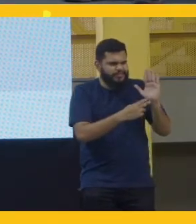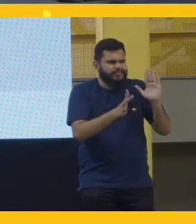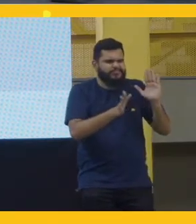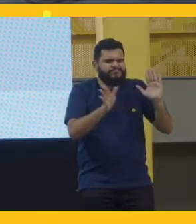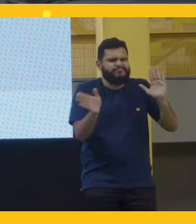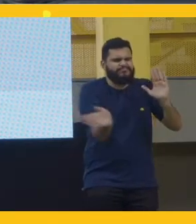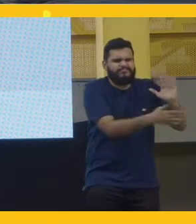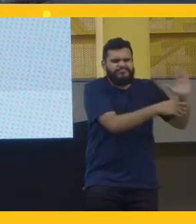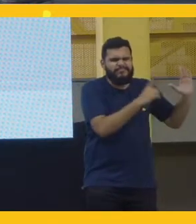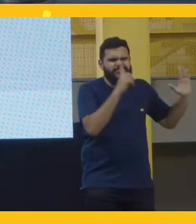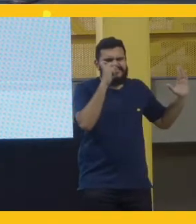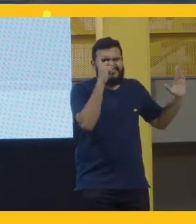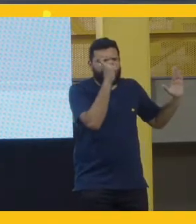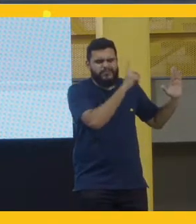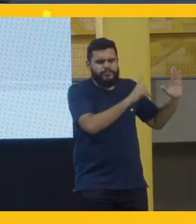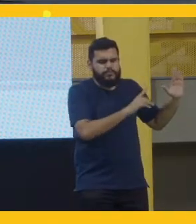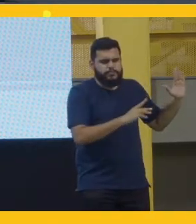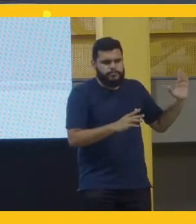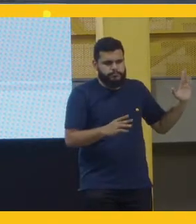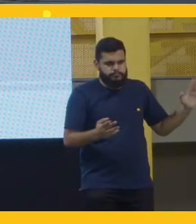questão, que essa eu não vou fazer.